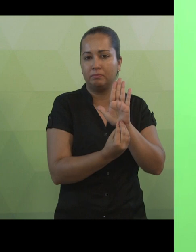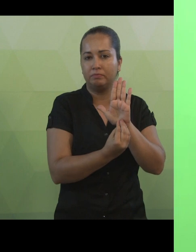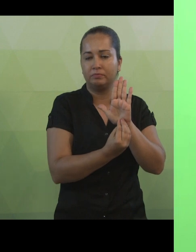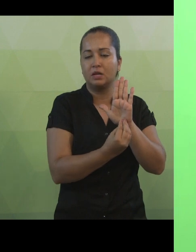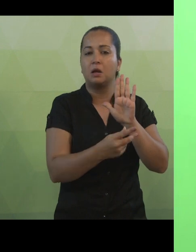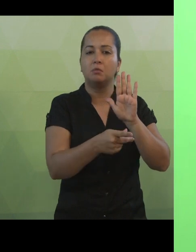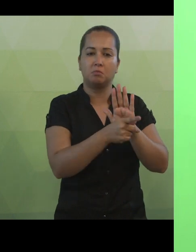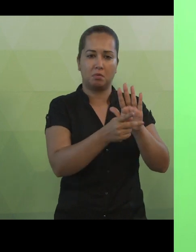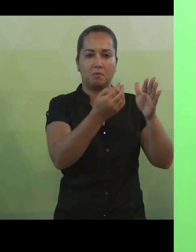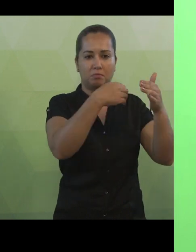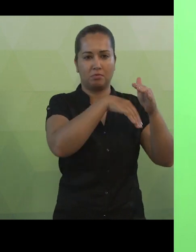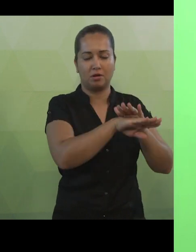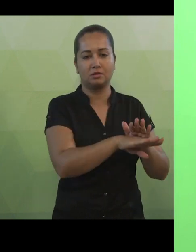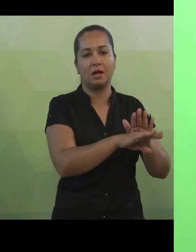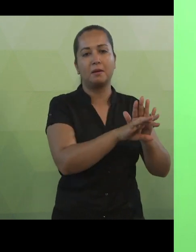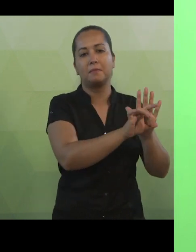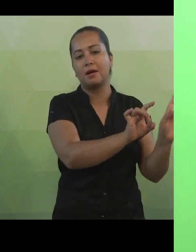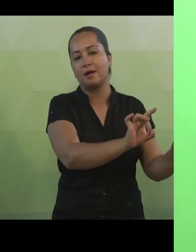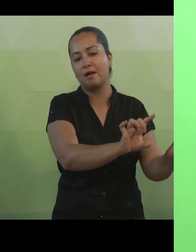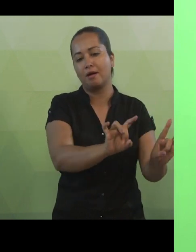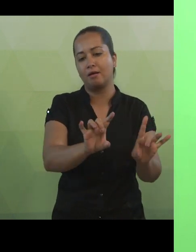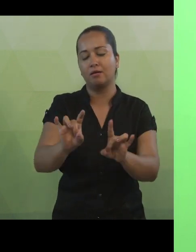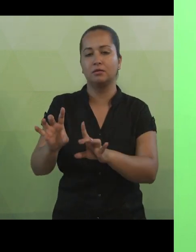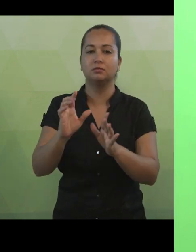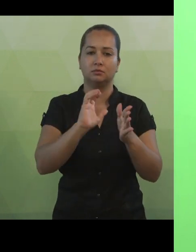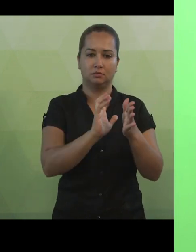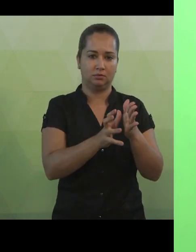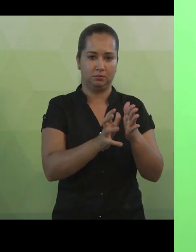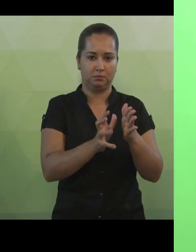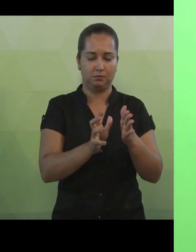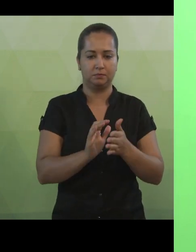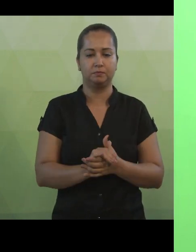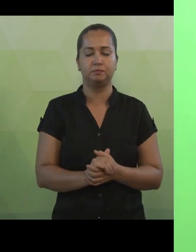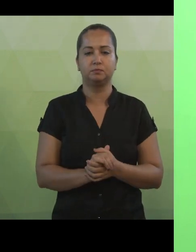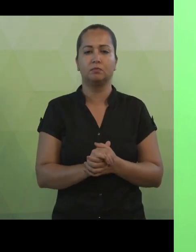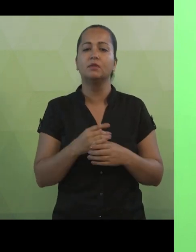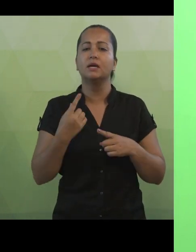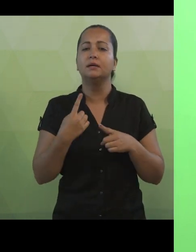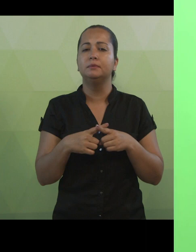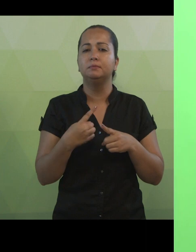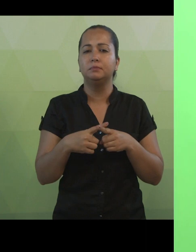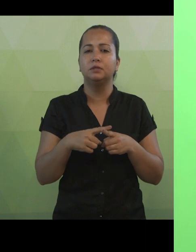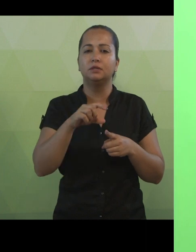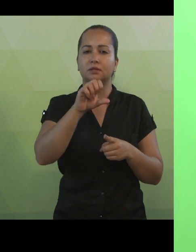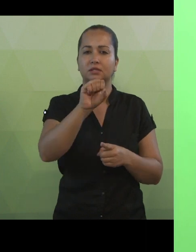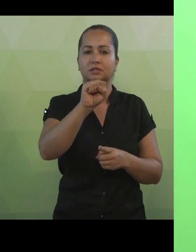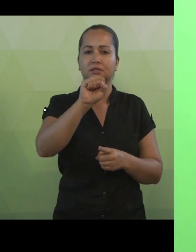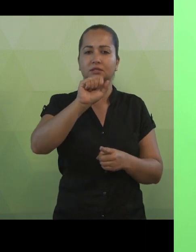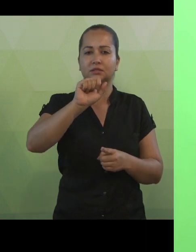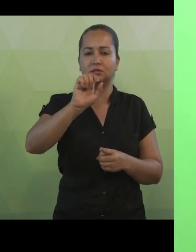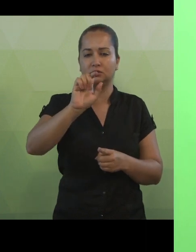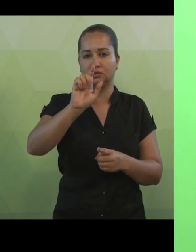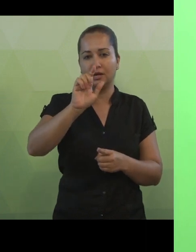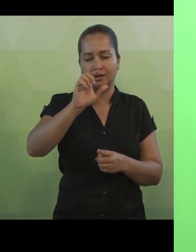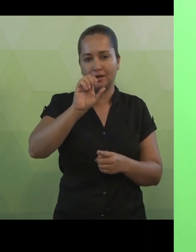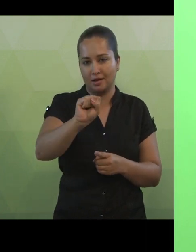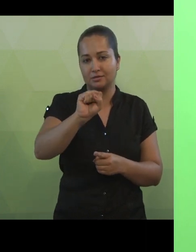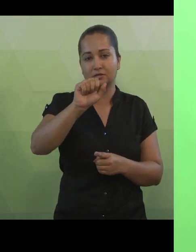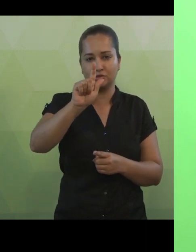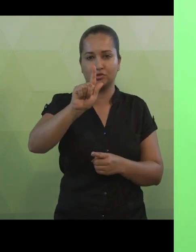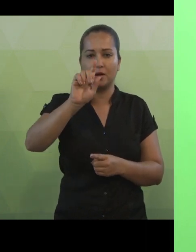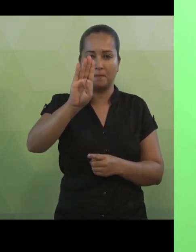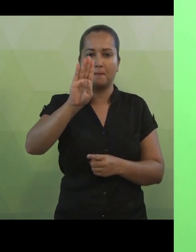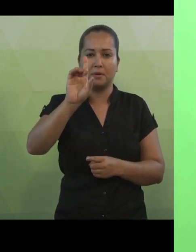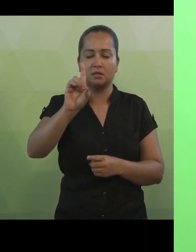para cada banco de dados específico. Qual que é o objetivo do SGBD a fazer isso? Ao criar esse banco de dados global e as